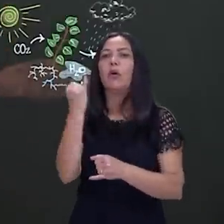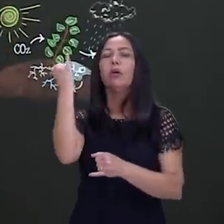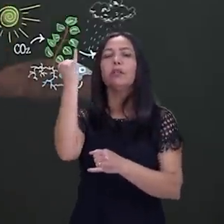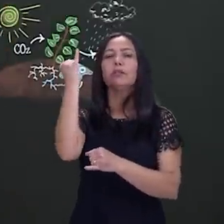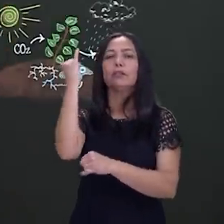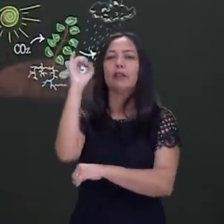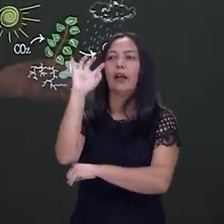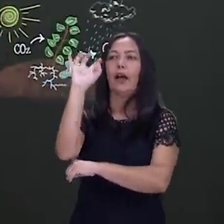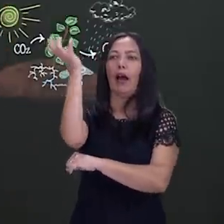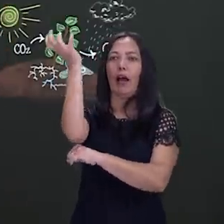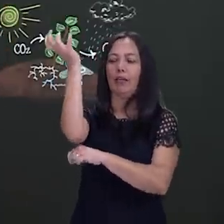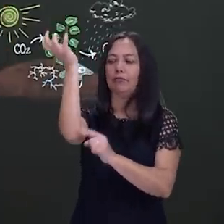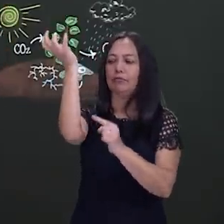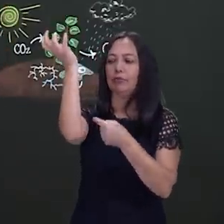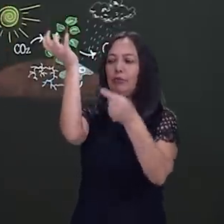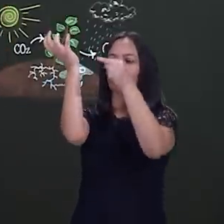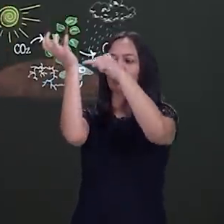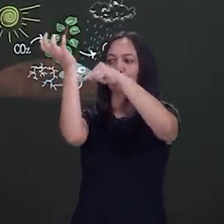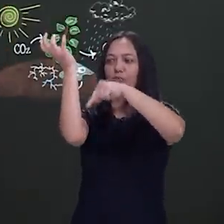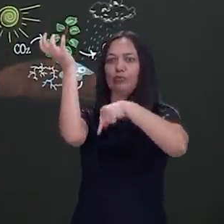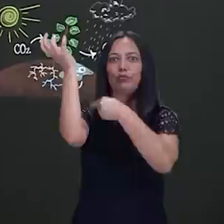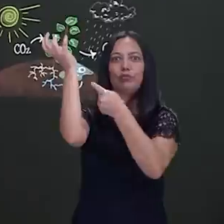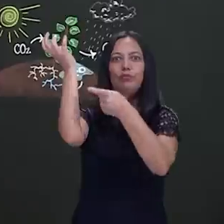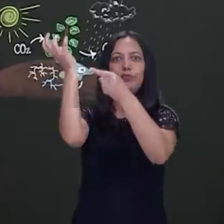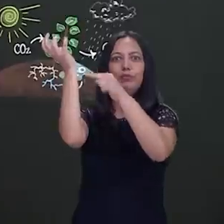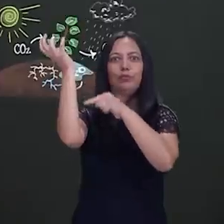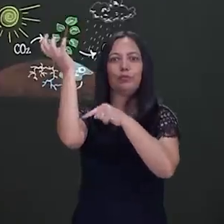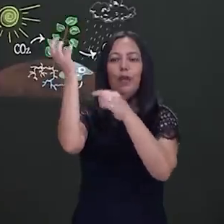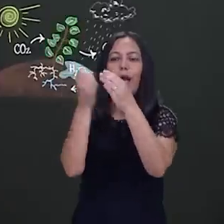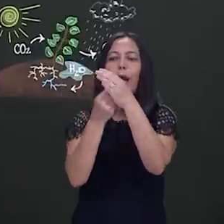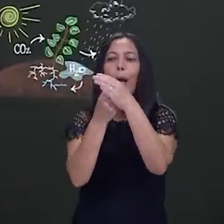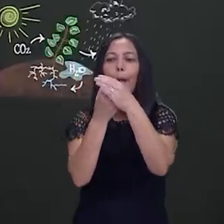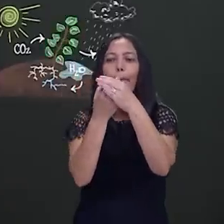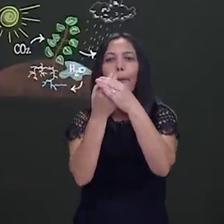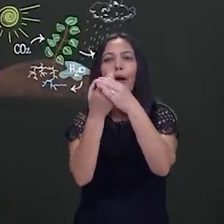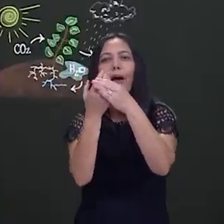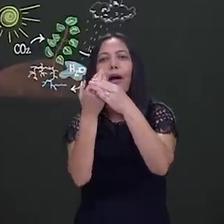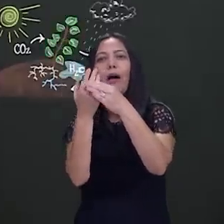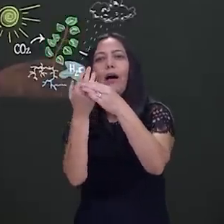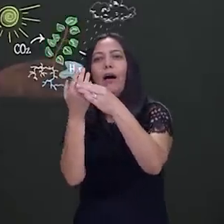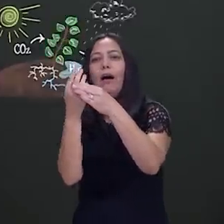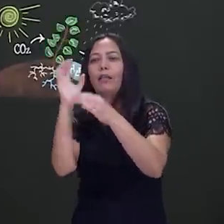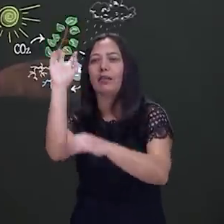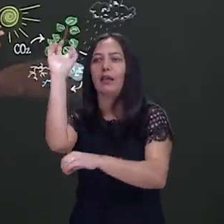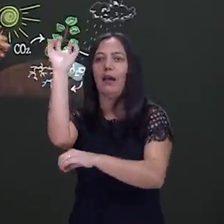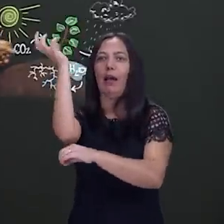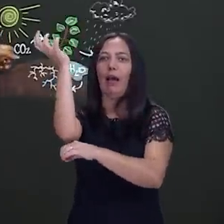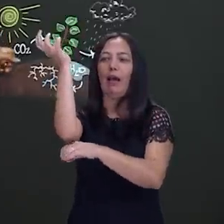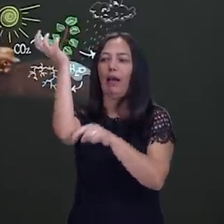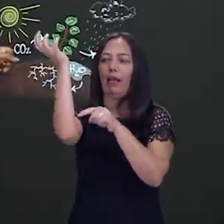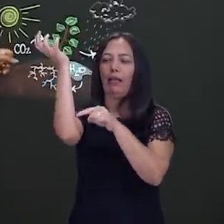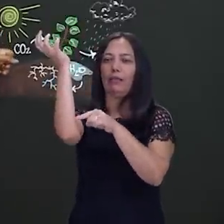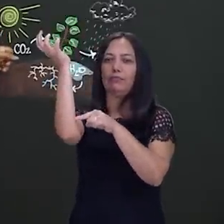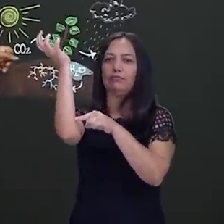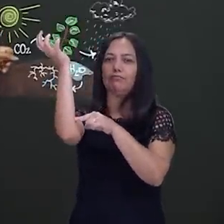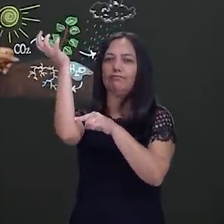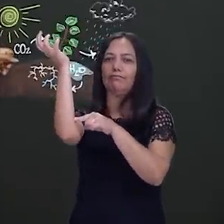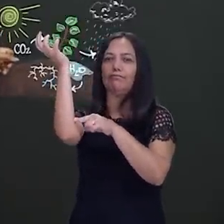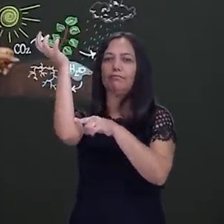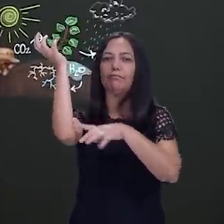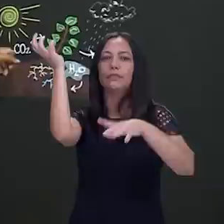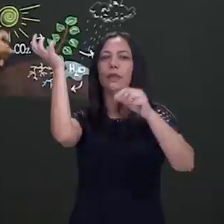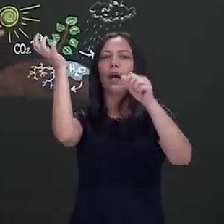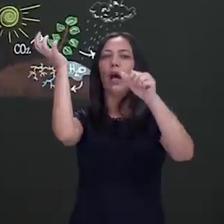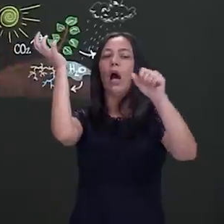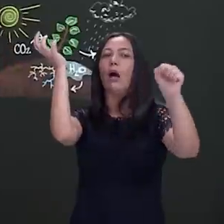Fotossíntese. Fotossíntese é o processo em que plantas, algas, elas vão pegar. Olha o esquema. Captura esse